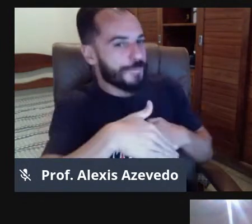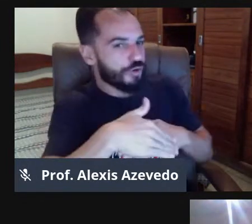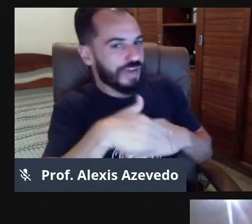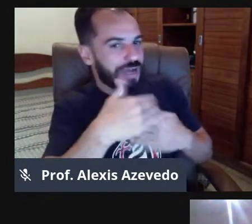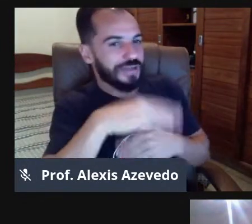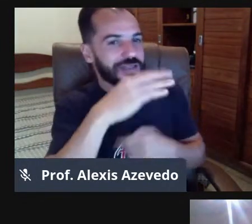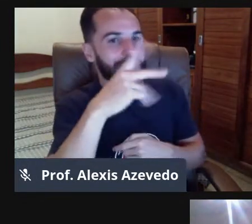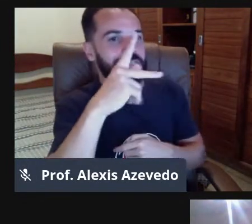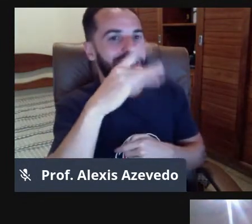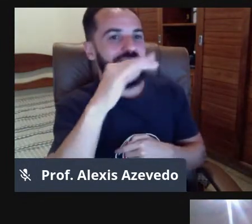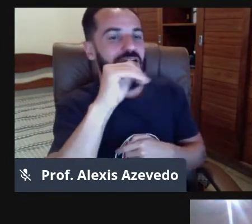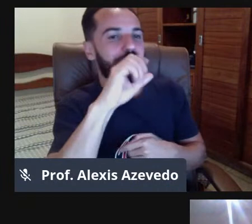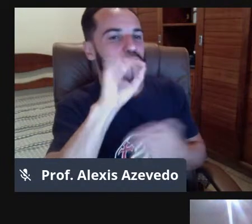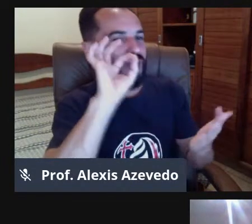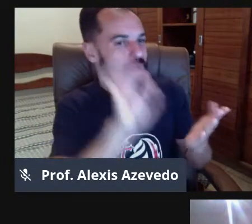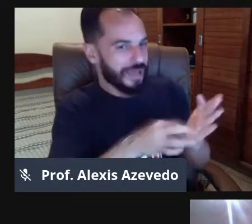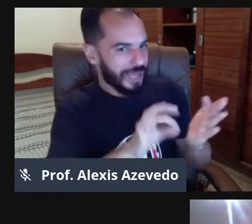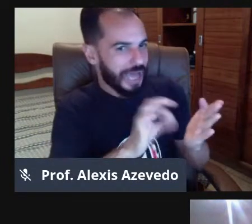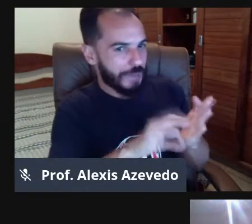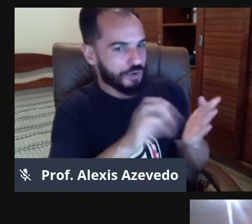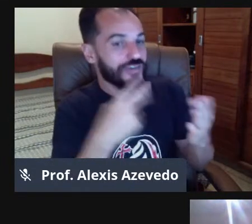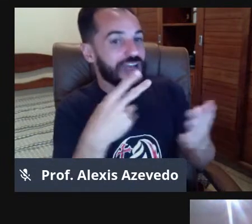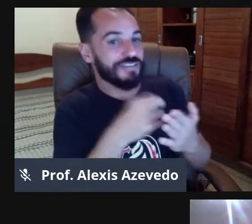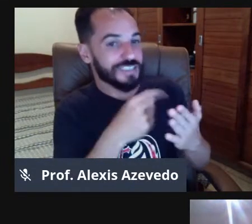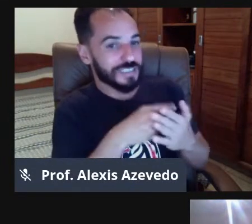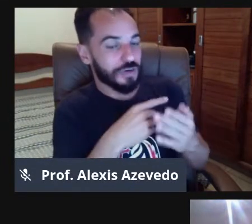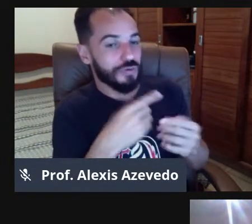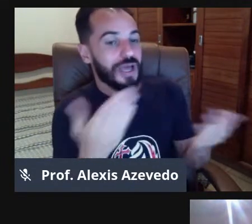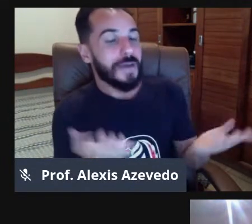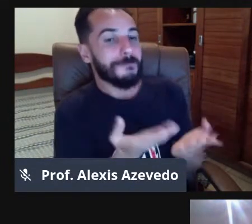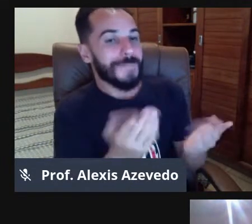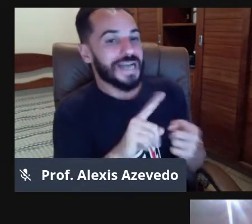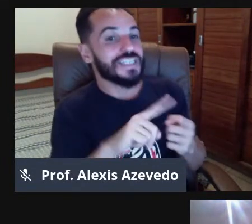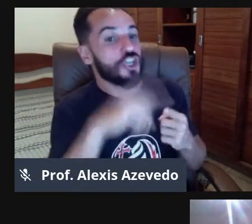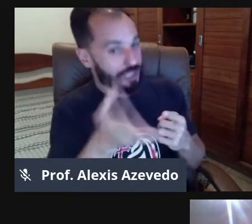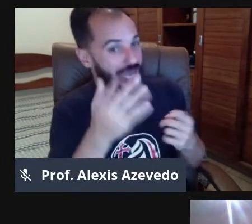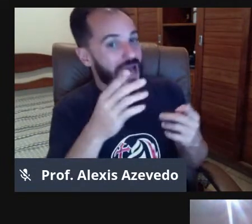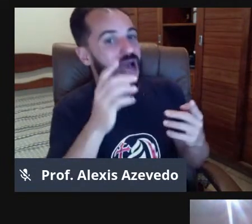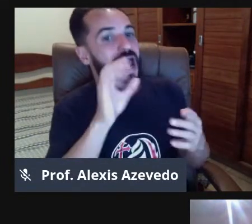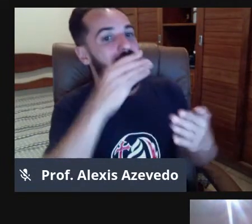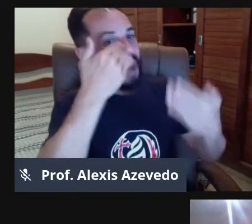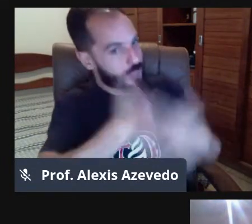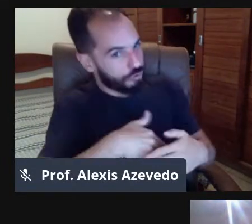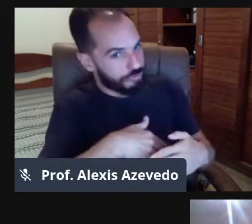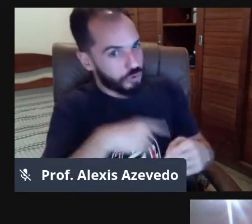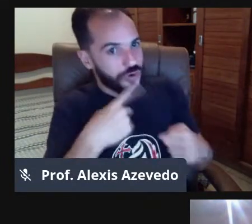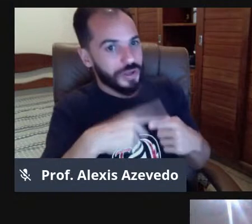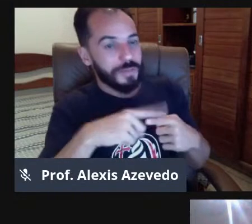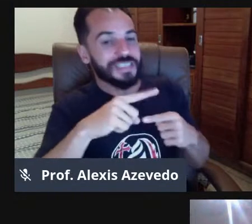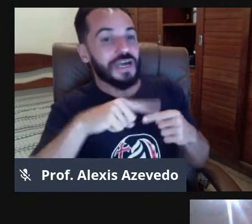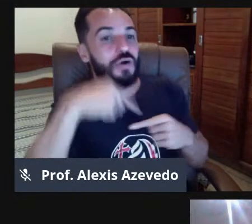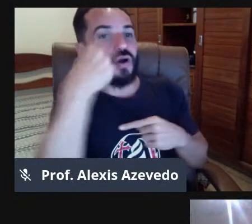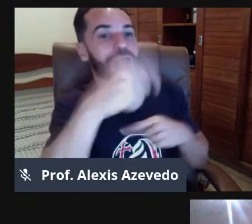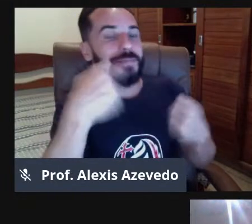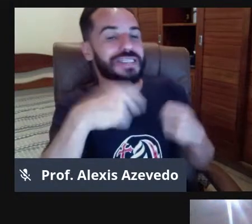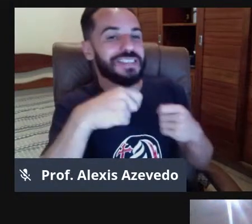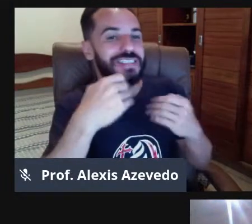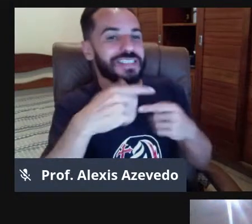como já foi aprovada a revisão que a professora Fátima fez, nós vamos ter que fazer uma revisão desse